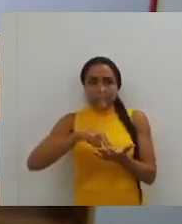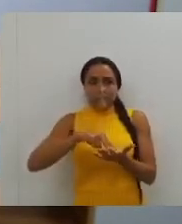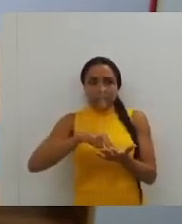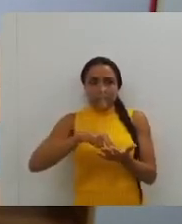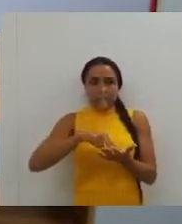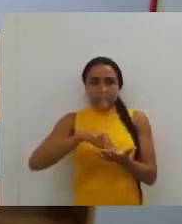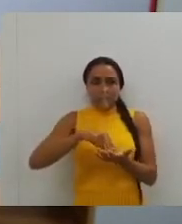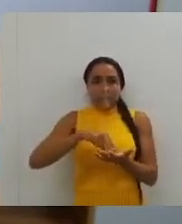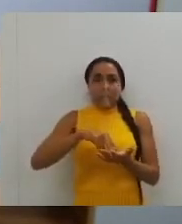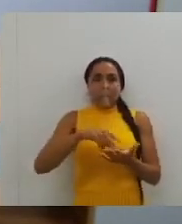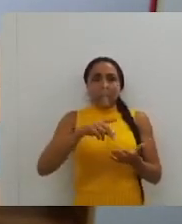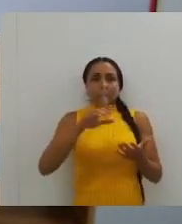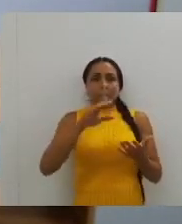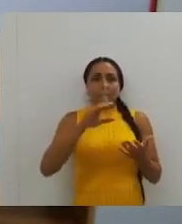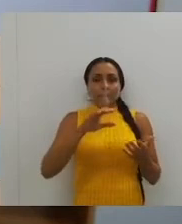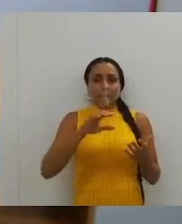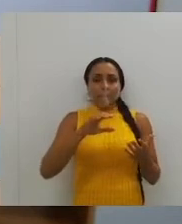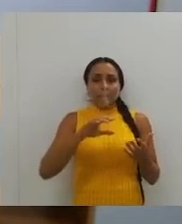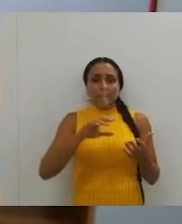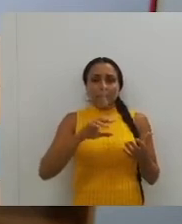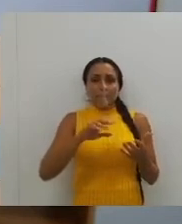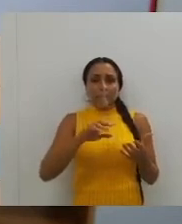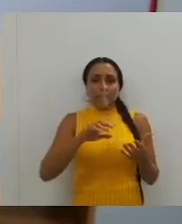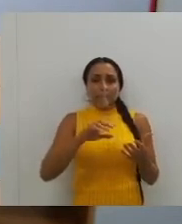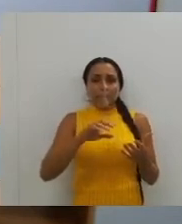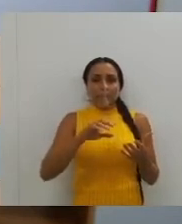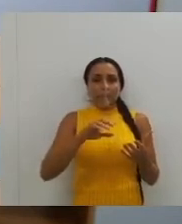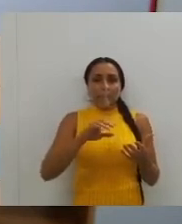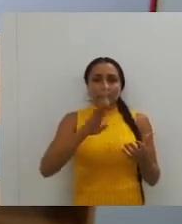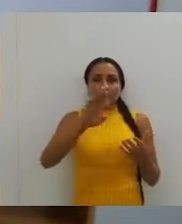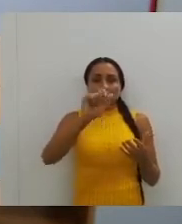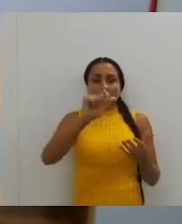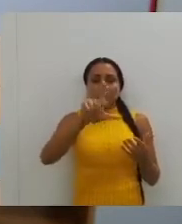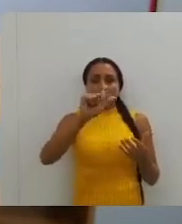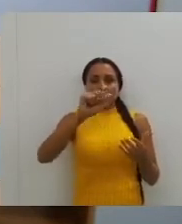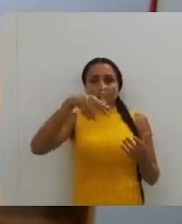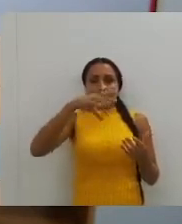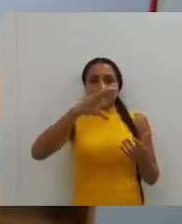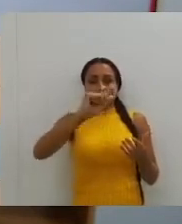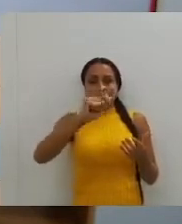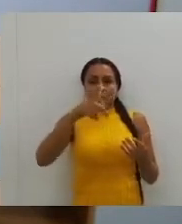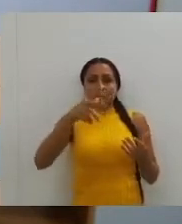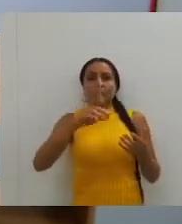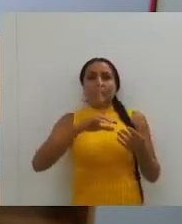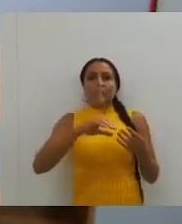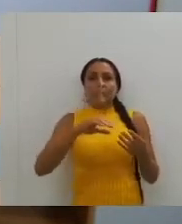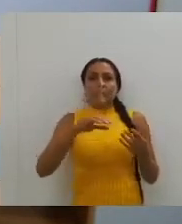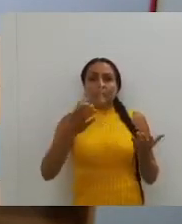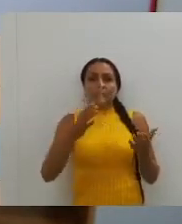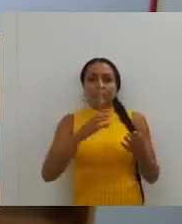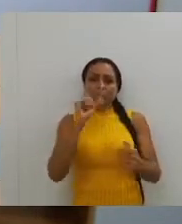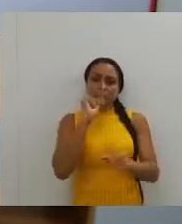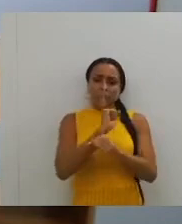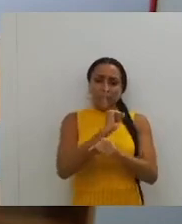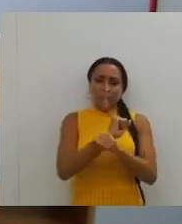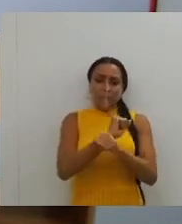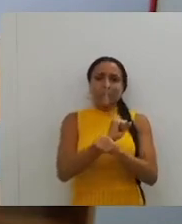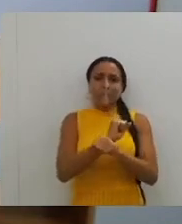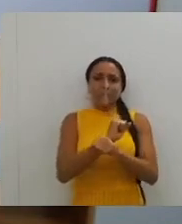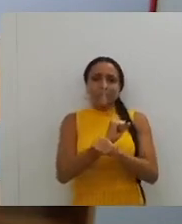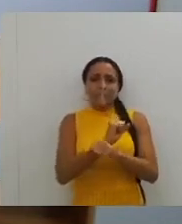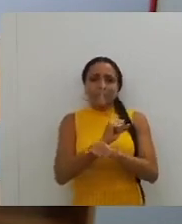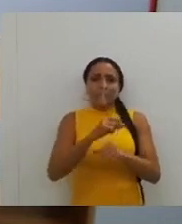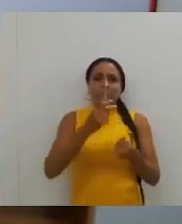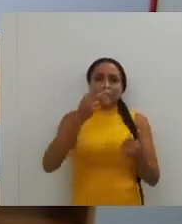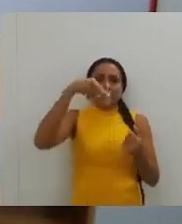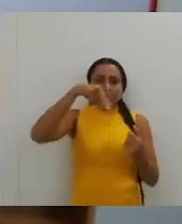essa força, chamada reação normal. Se a balança estiver em equilíbrio, parada, N igual a P.